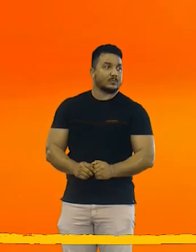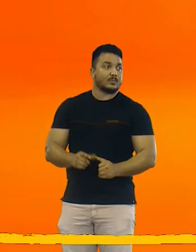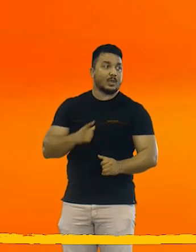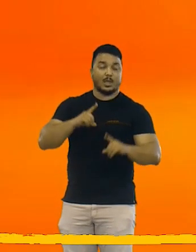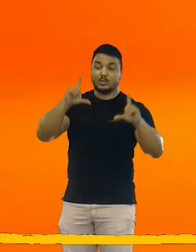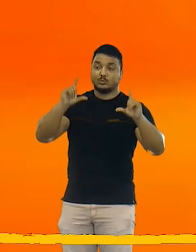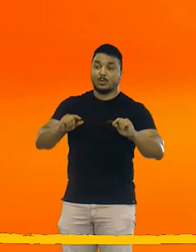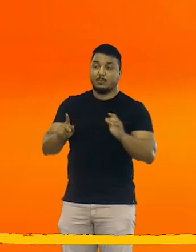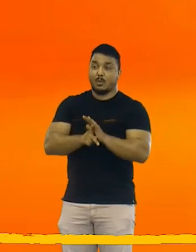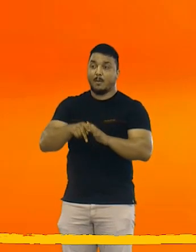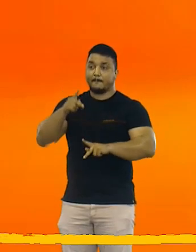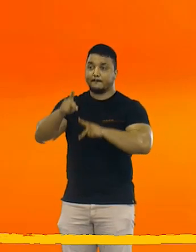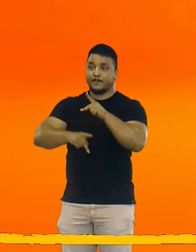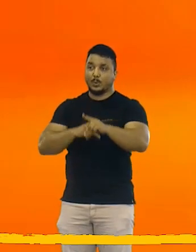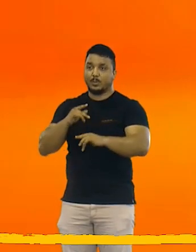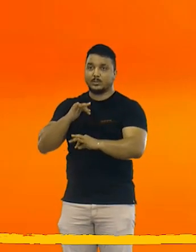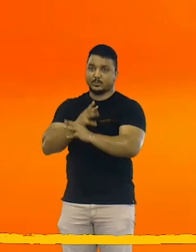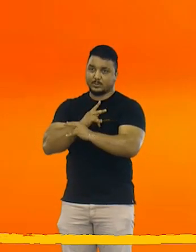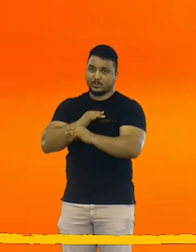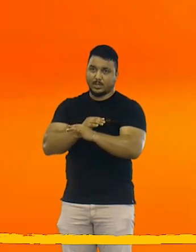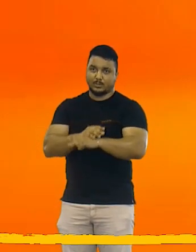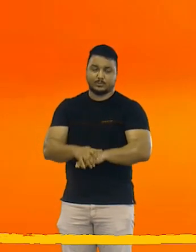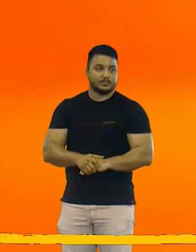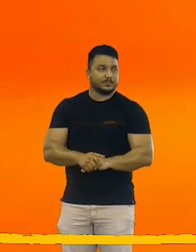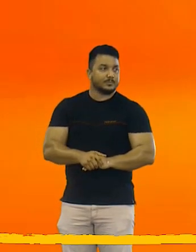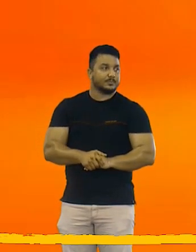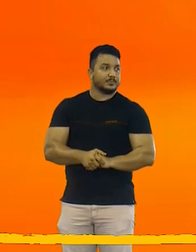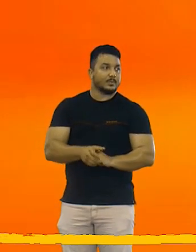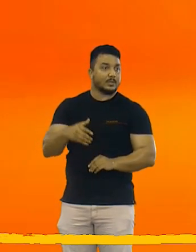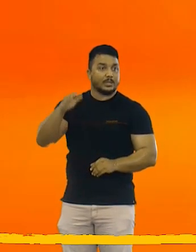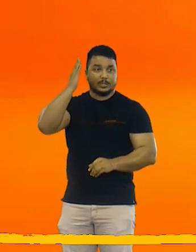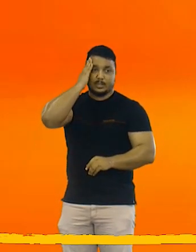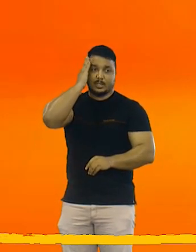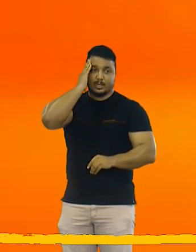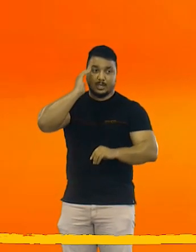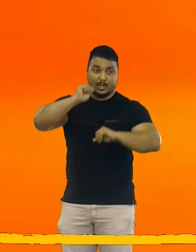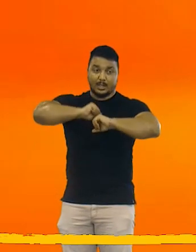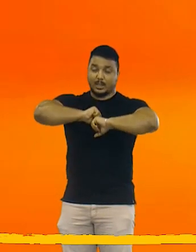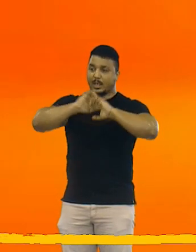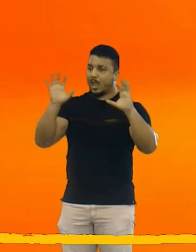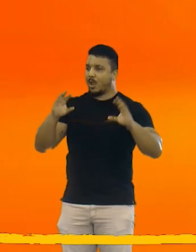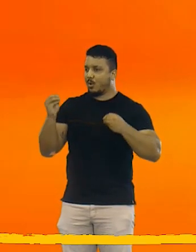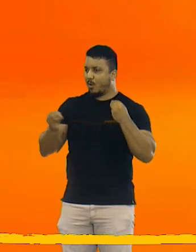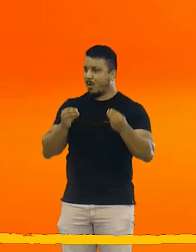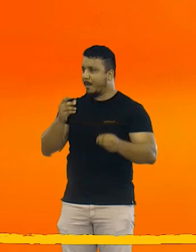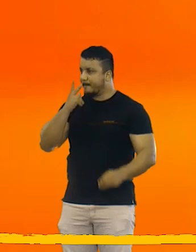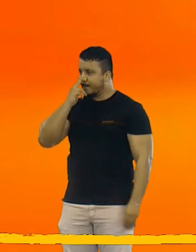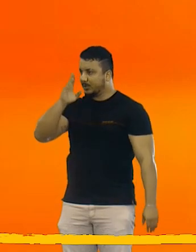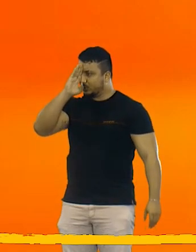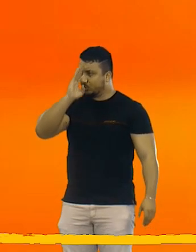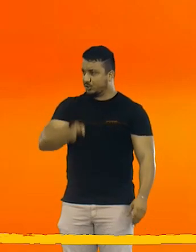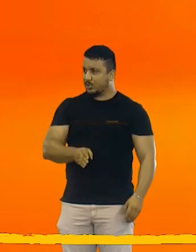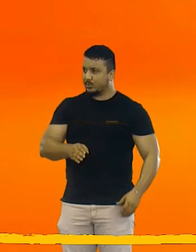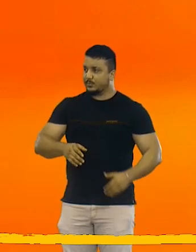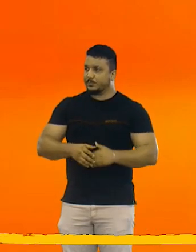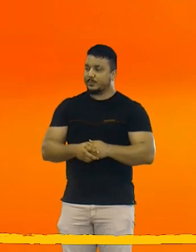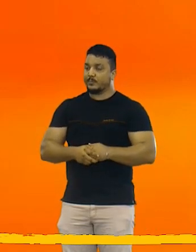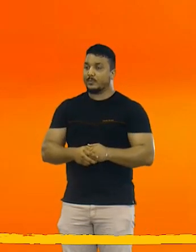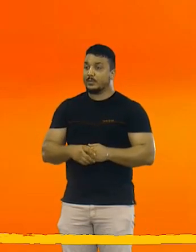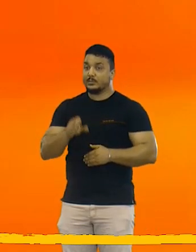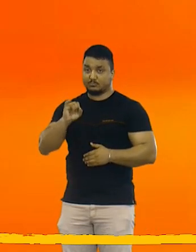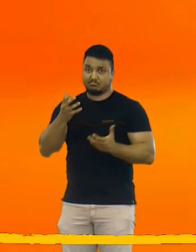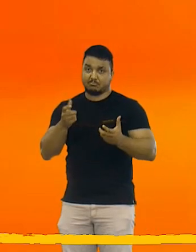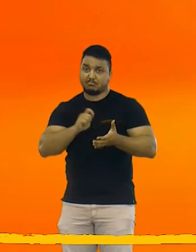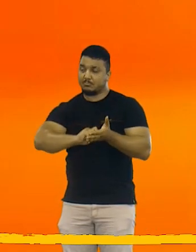fluxo populacional nas cidades, galera, para vocês entenderem de uma forma um pouco mais direcionada. Se